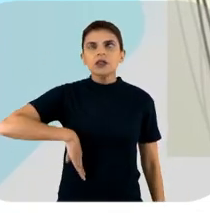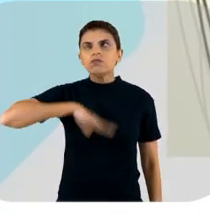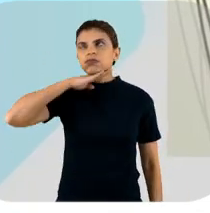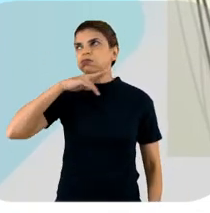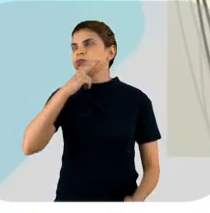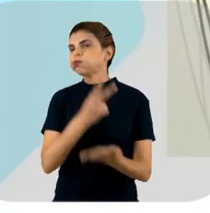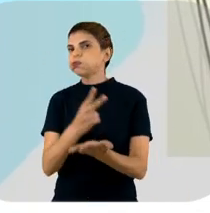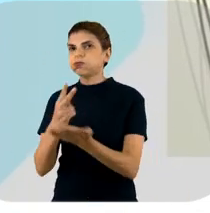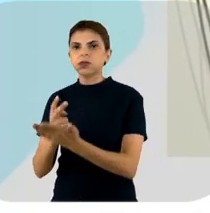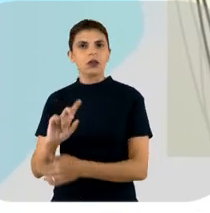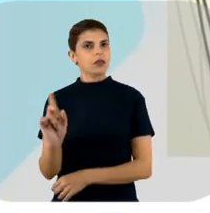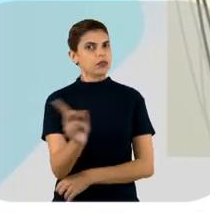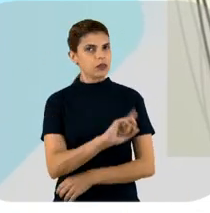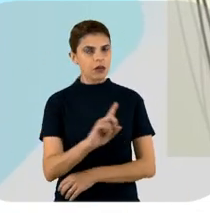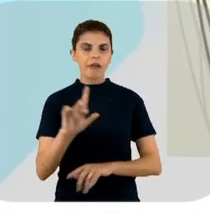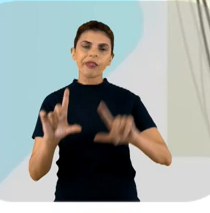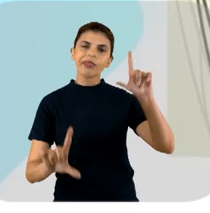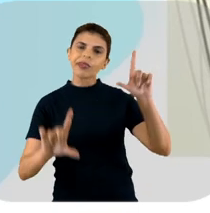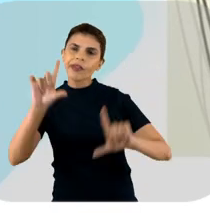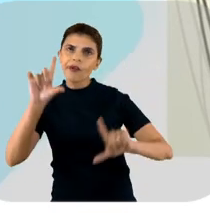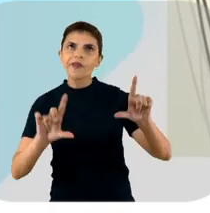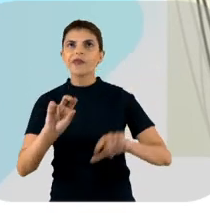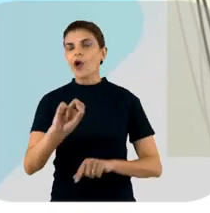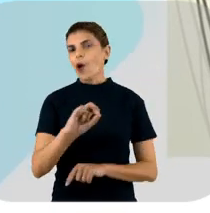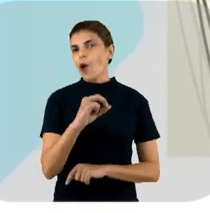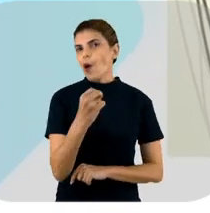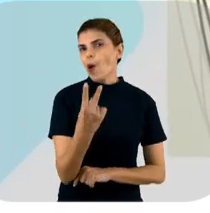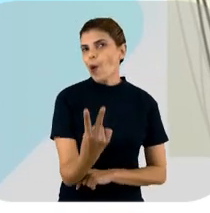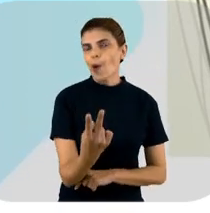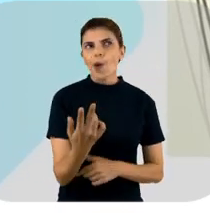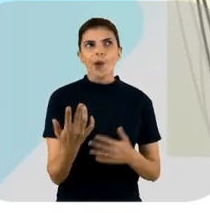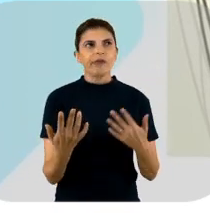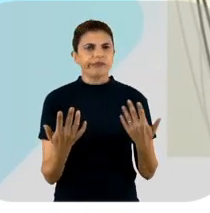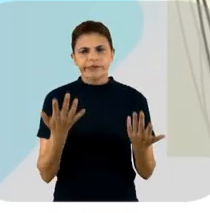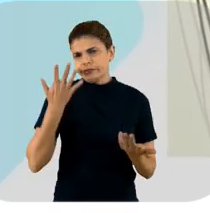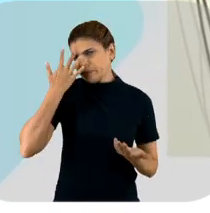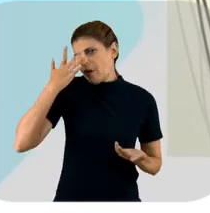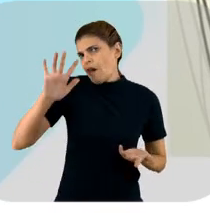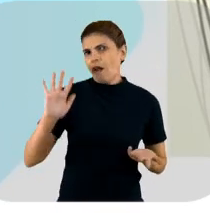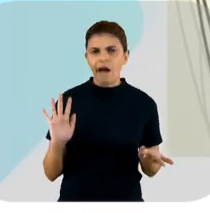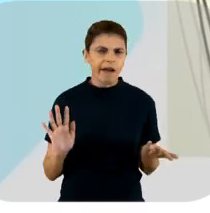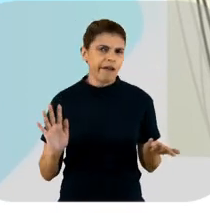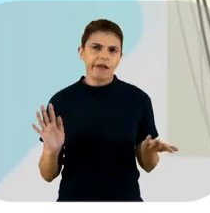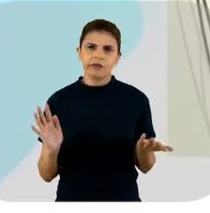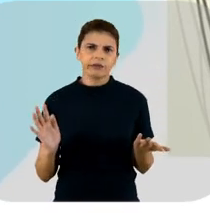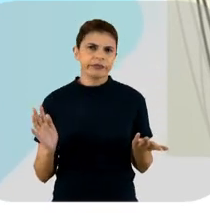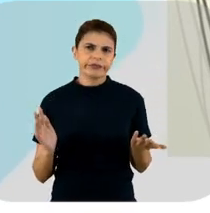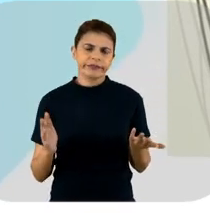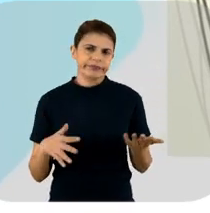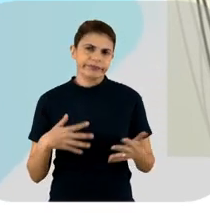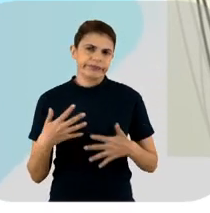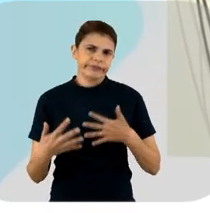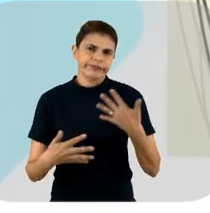vendo, estar na TV ou no sei lá,